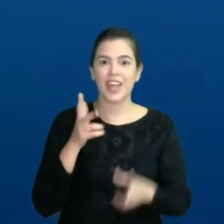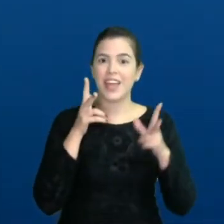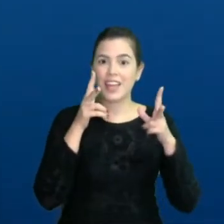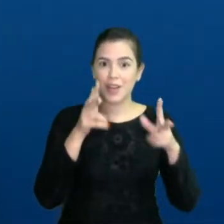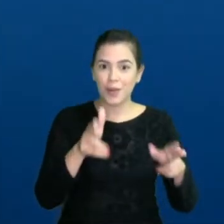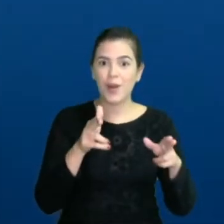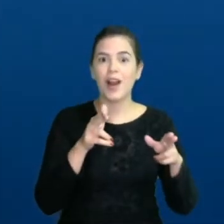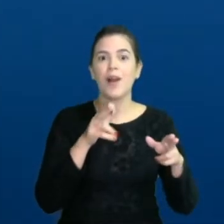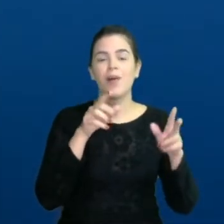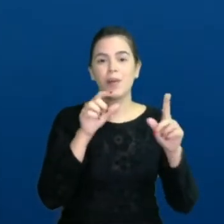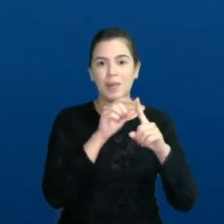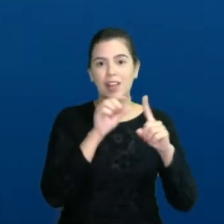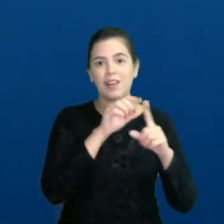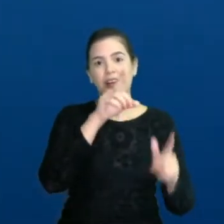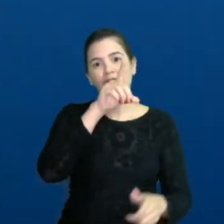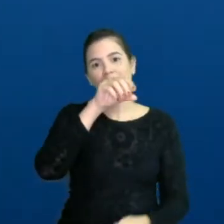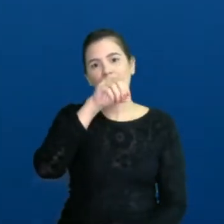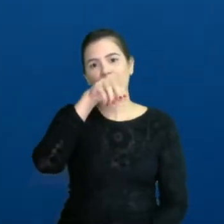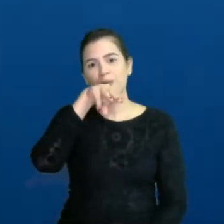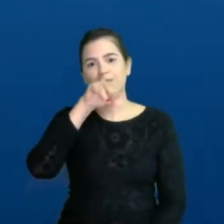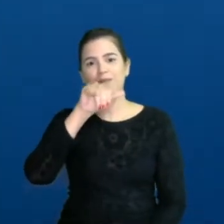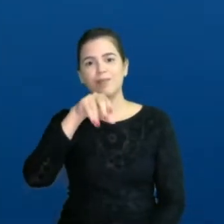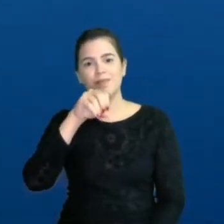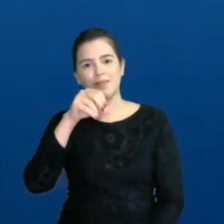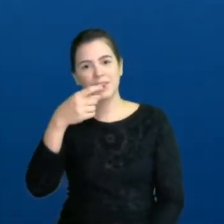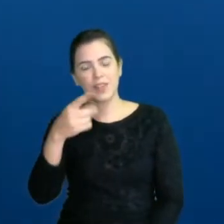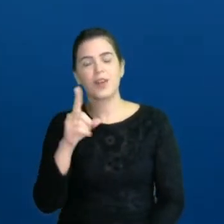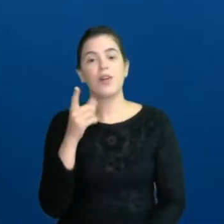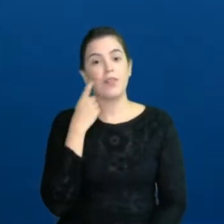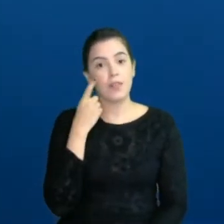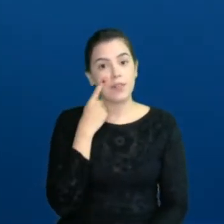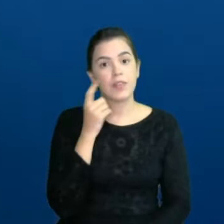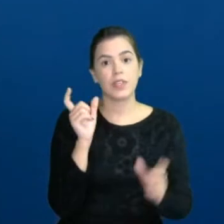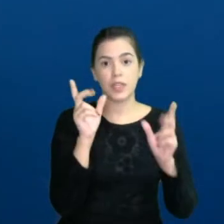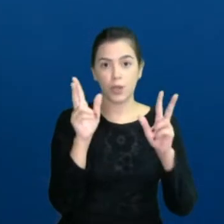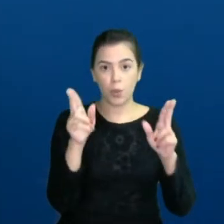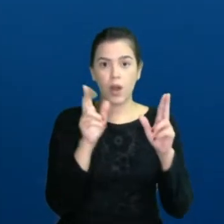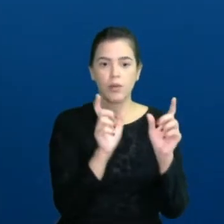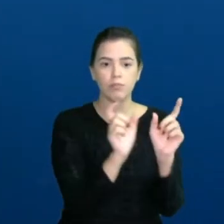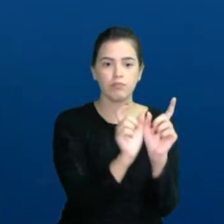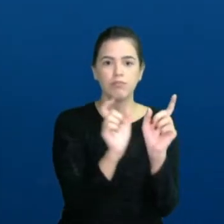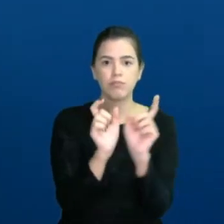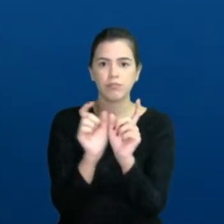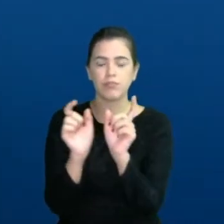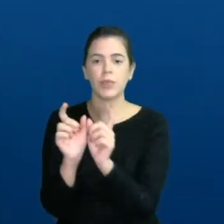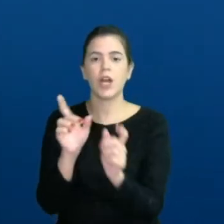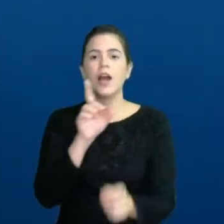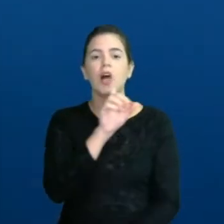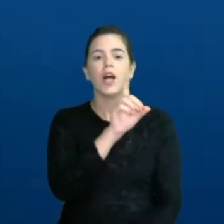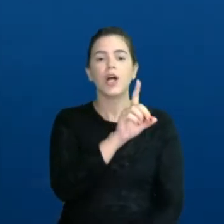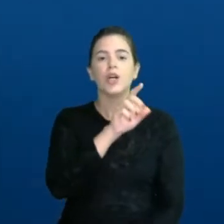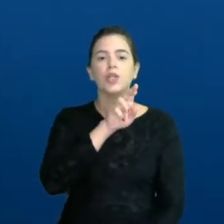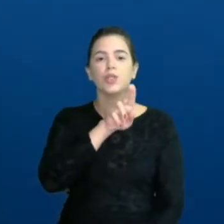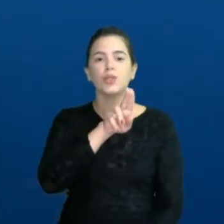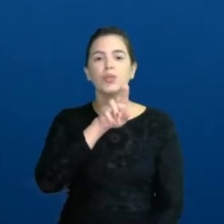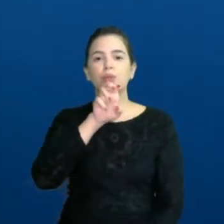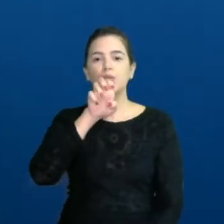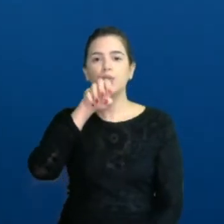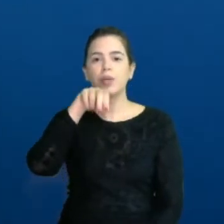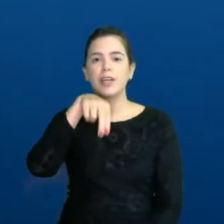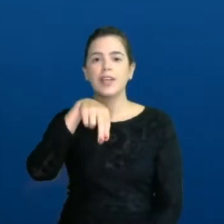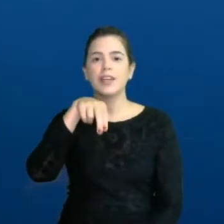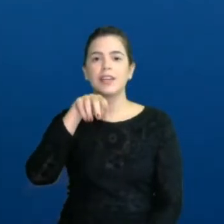palavra dominó. Vamos ver se tem a mesma quantidade de sílabas. Du, em, de.